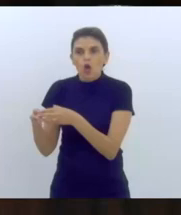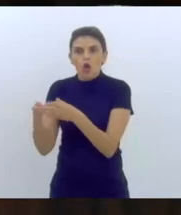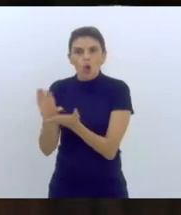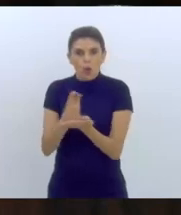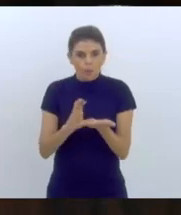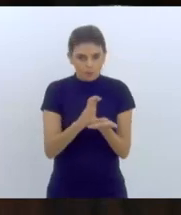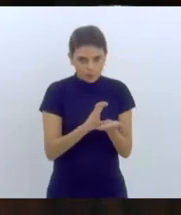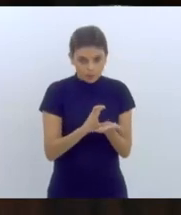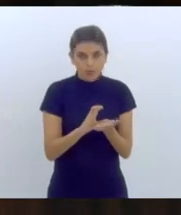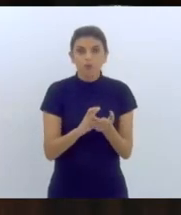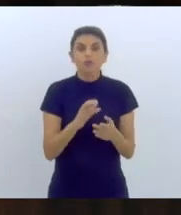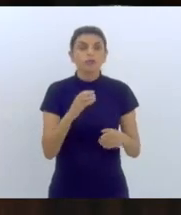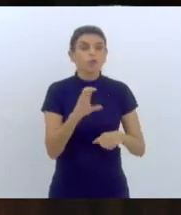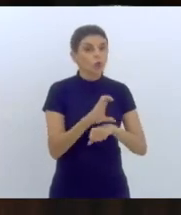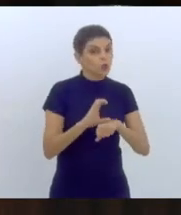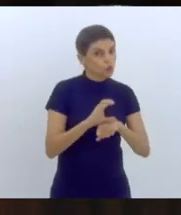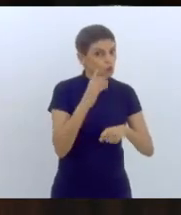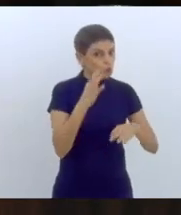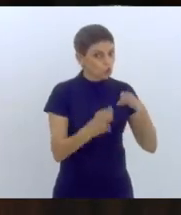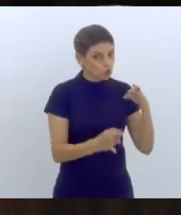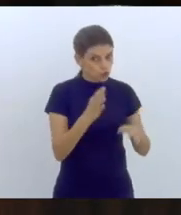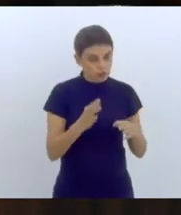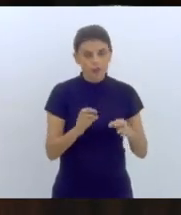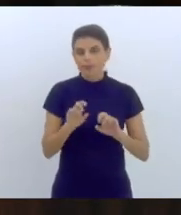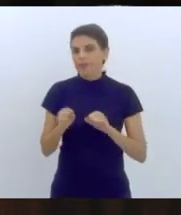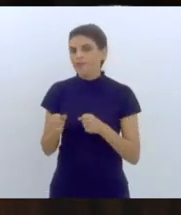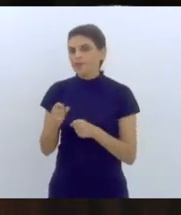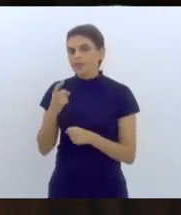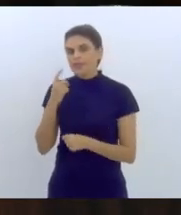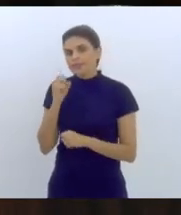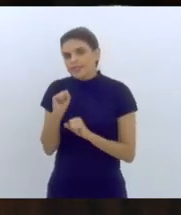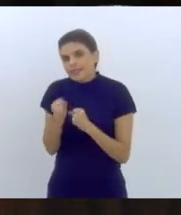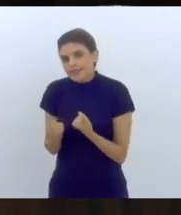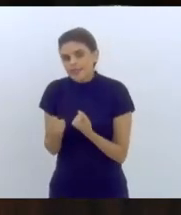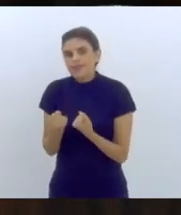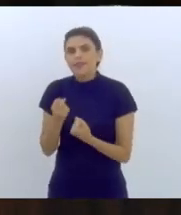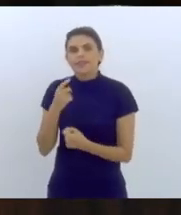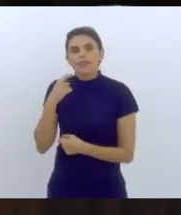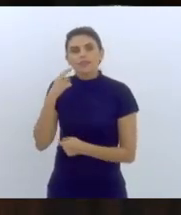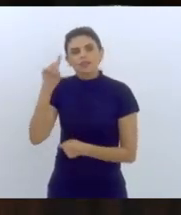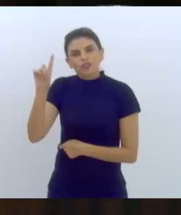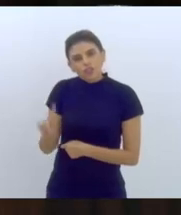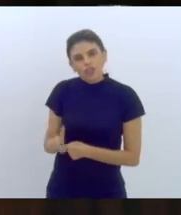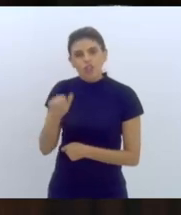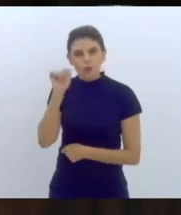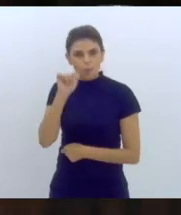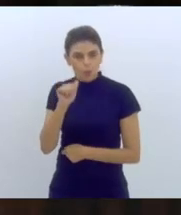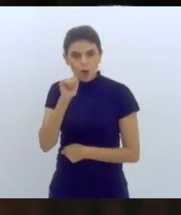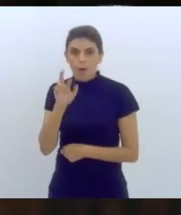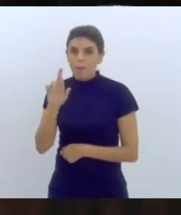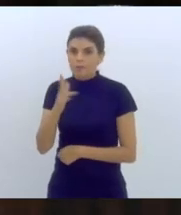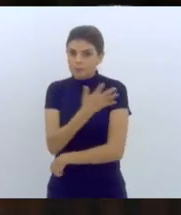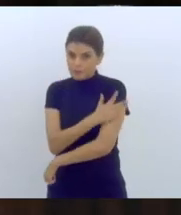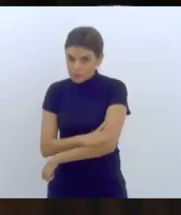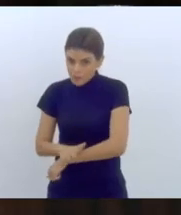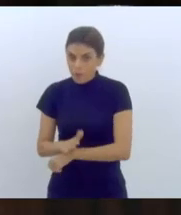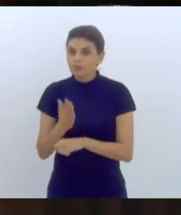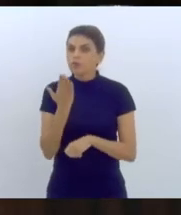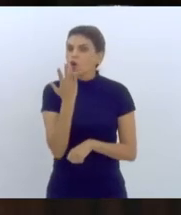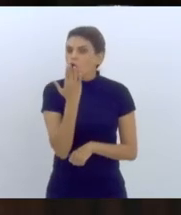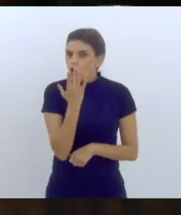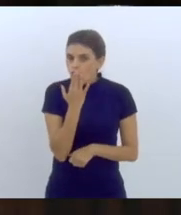de Constituição e Justiça, de Defesa dos Direitos da Mulher e de Combate às Discriminações e Preconceitos de Raça, Cor,